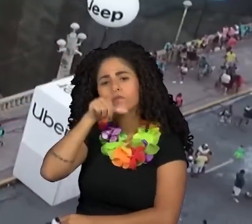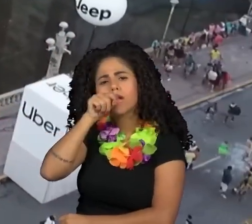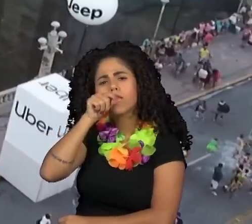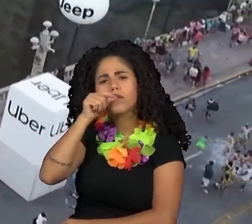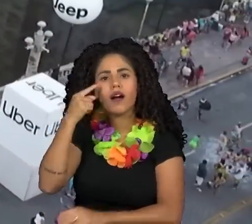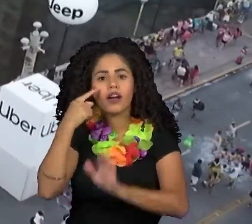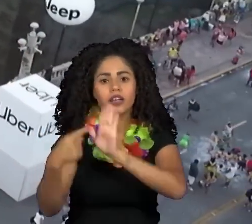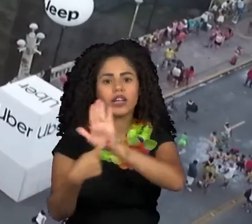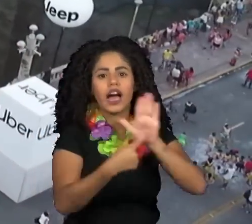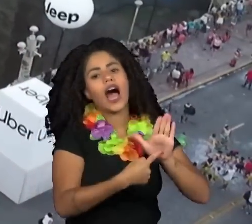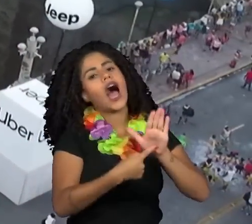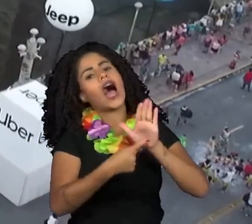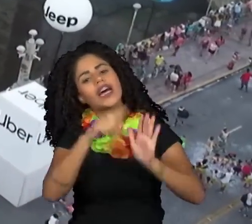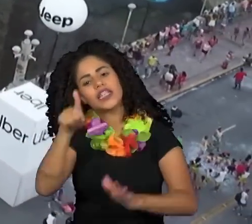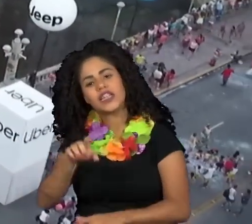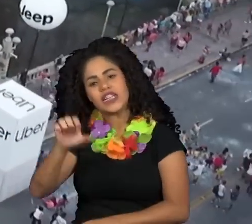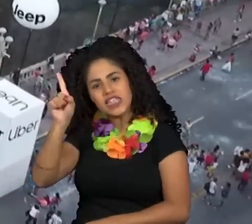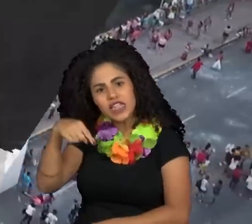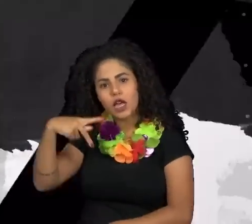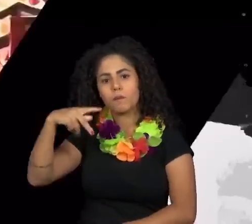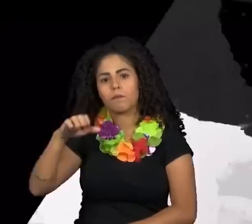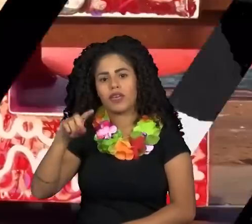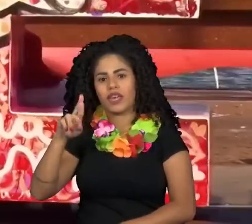acorda Zé Pereira e acorda o Recife.